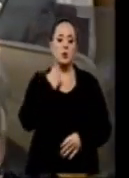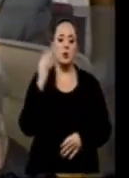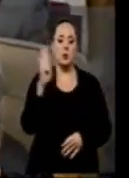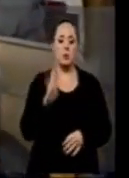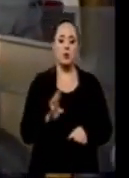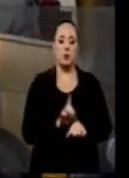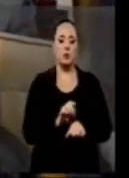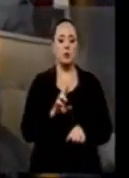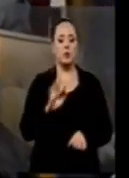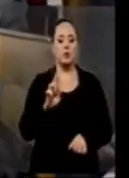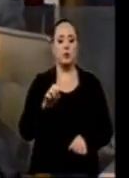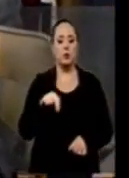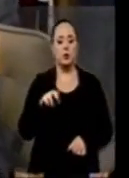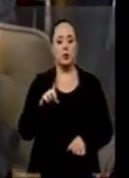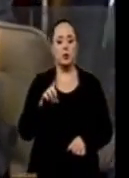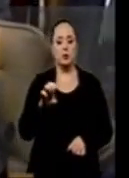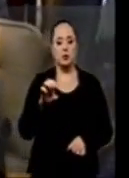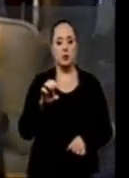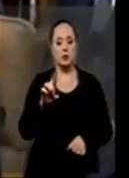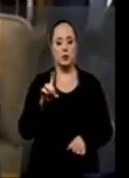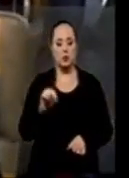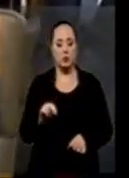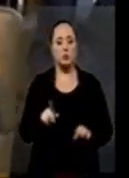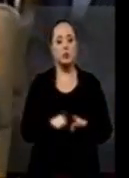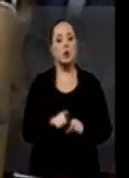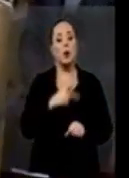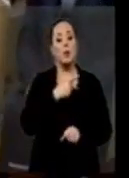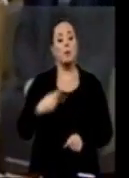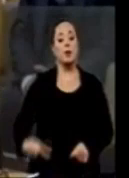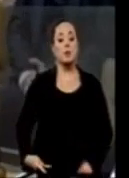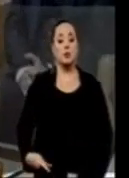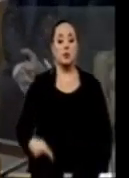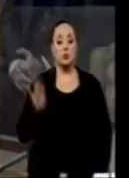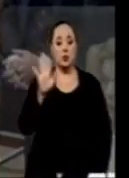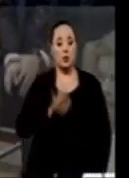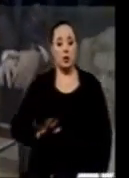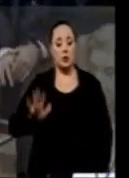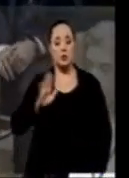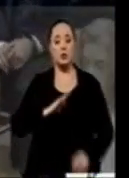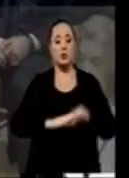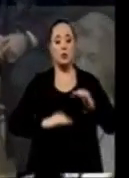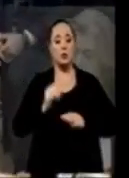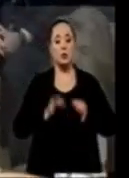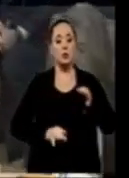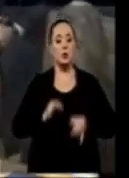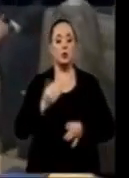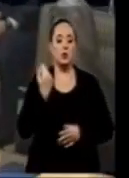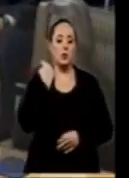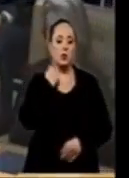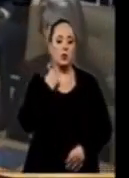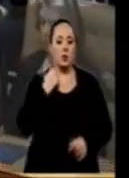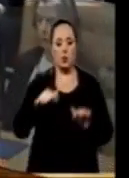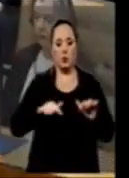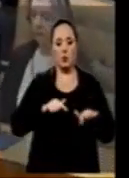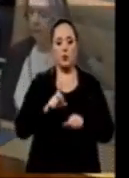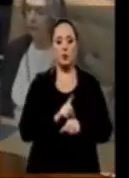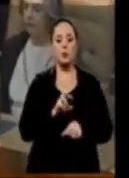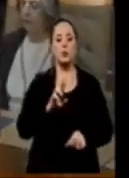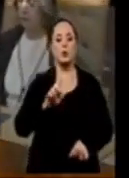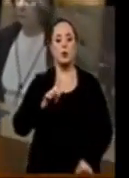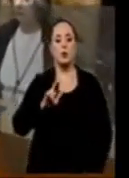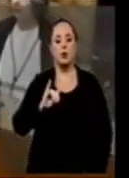marcelo mendes eo presidente da associação nacional dos magistrados da justiça do trabalho doutor guilherme